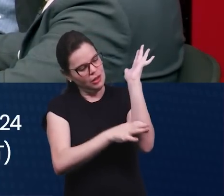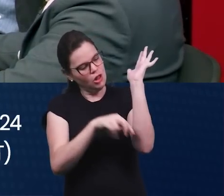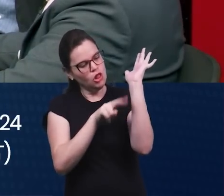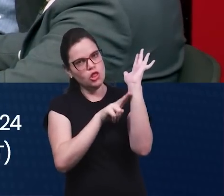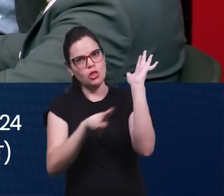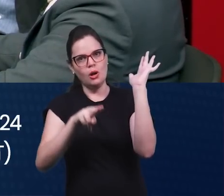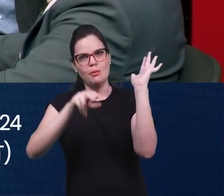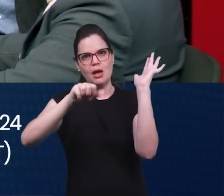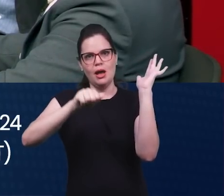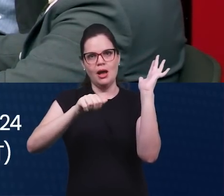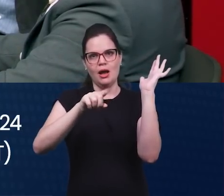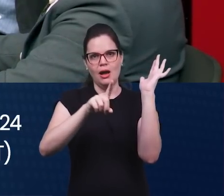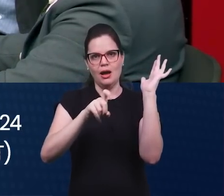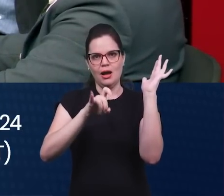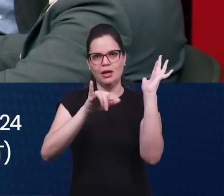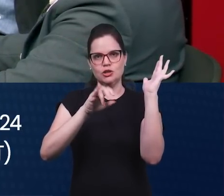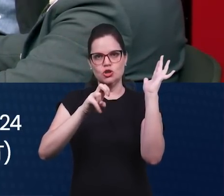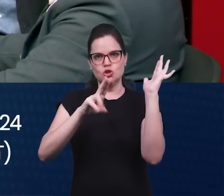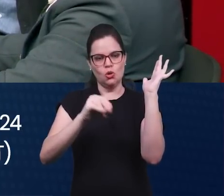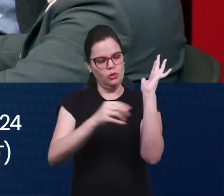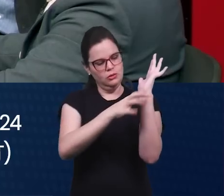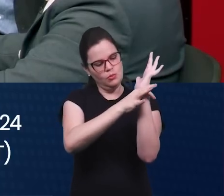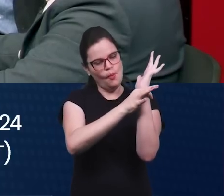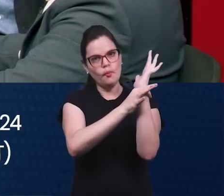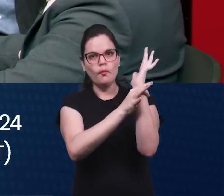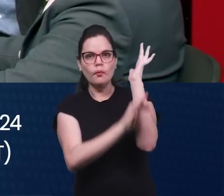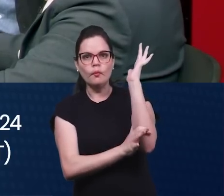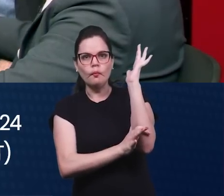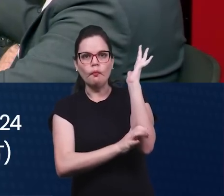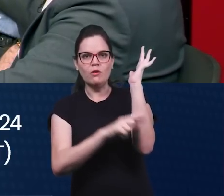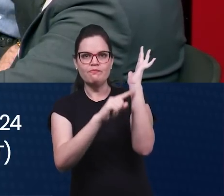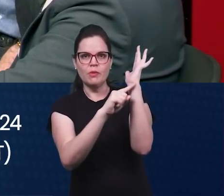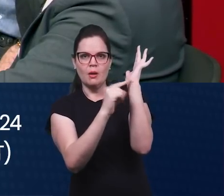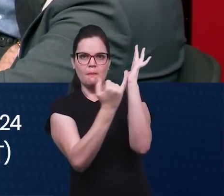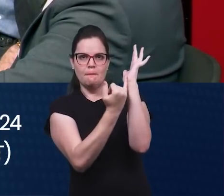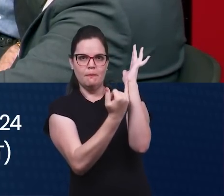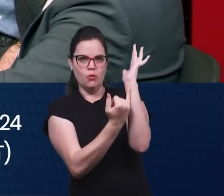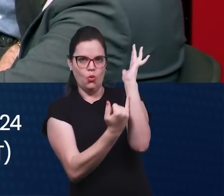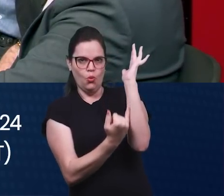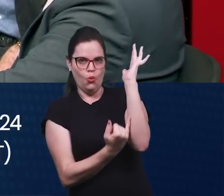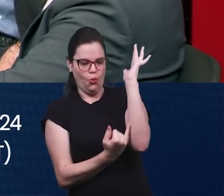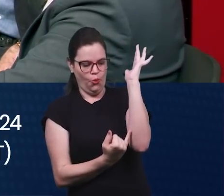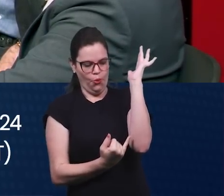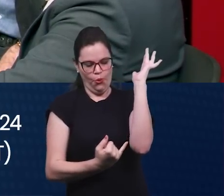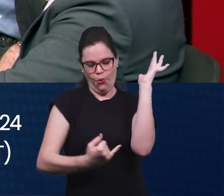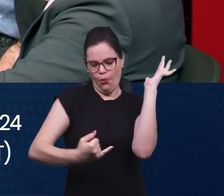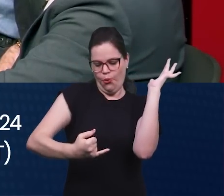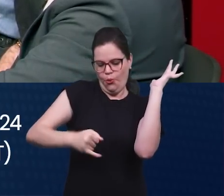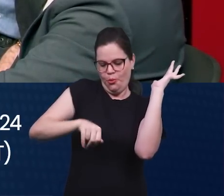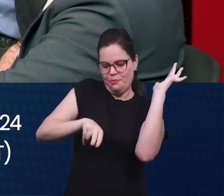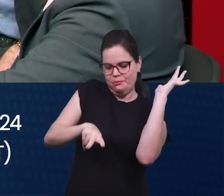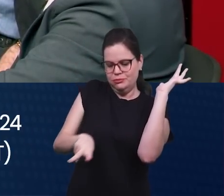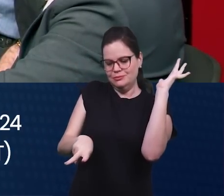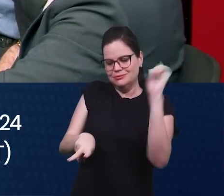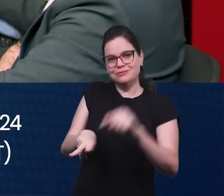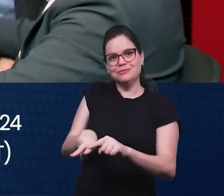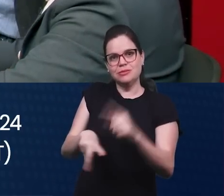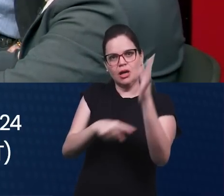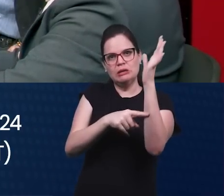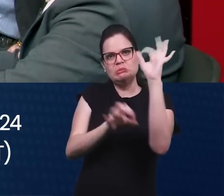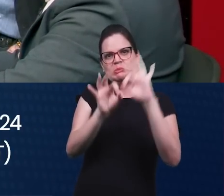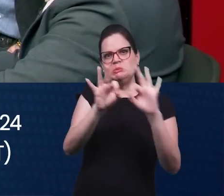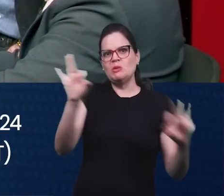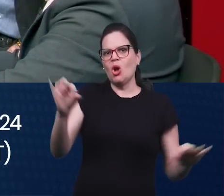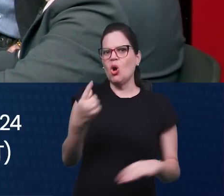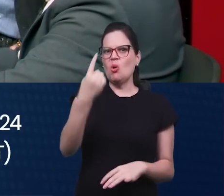chegar até 1 metro dentro do nosso organismo. Então, isso tudo está acontecendo lá dentro do nosso